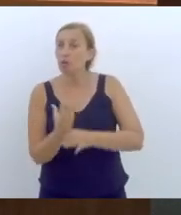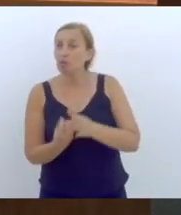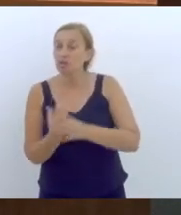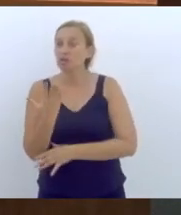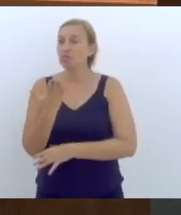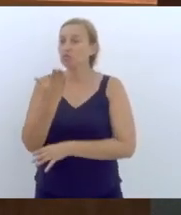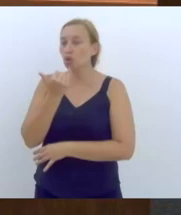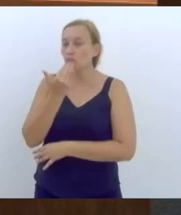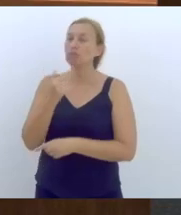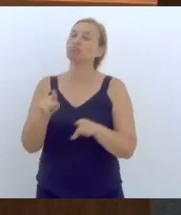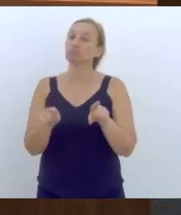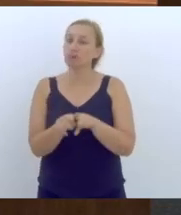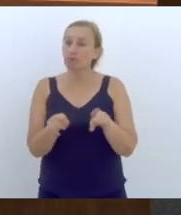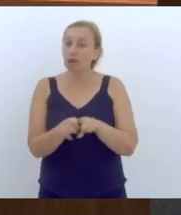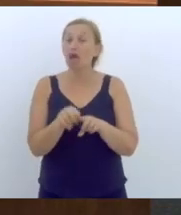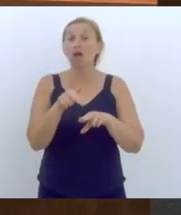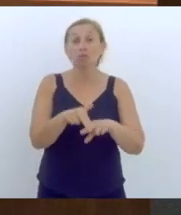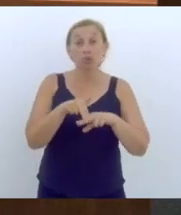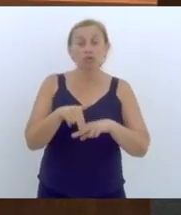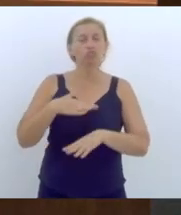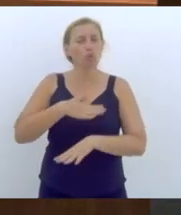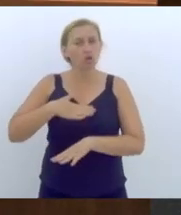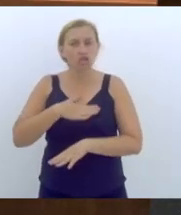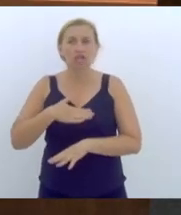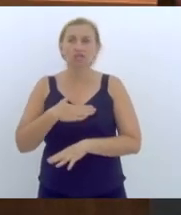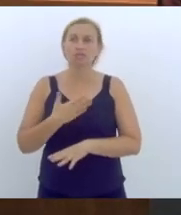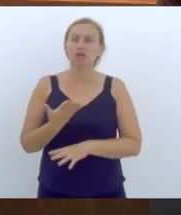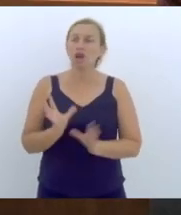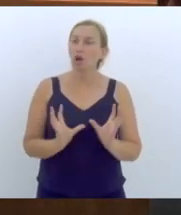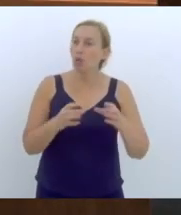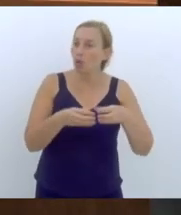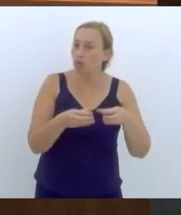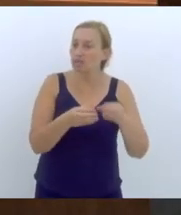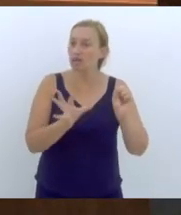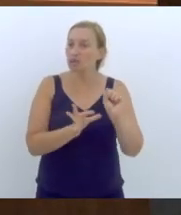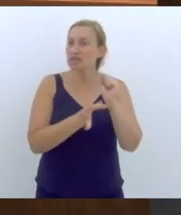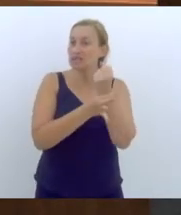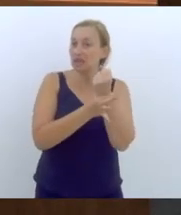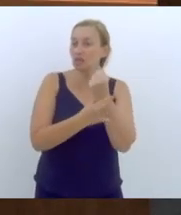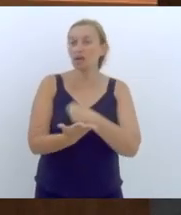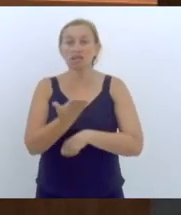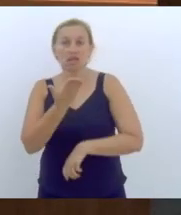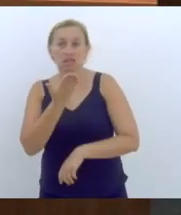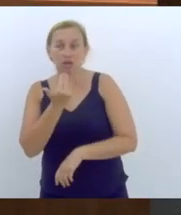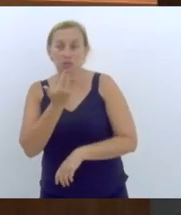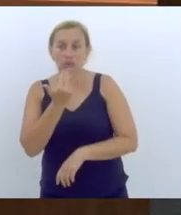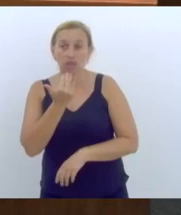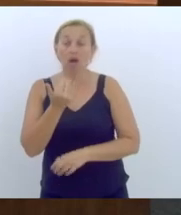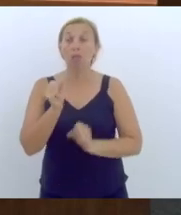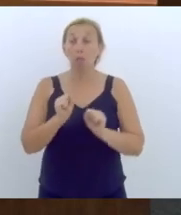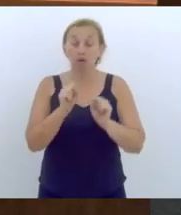alimentos também, e, por isso, gostaríamos que a Comissão de Segurança Alimentar pudesse analisar e